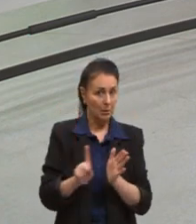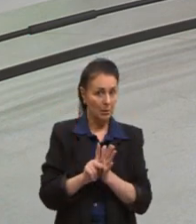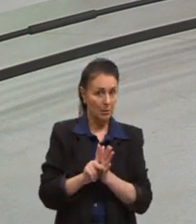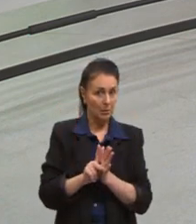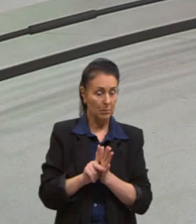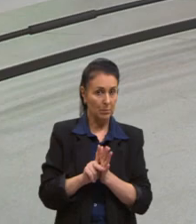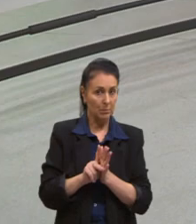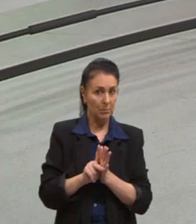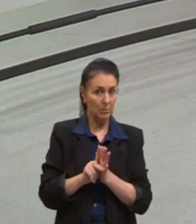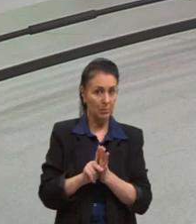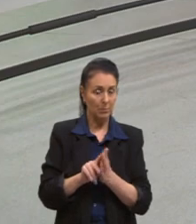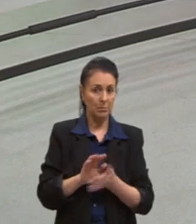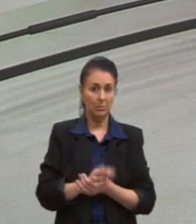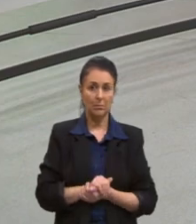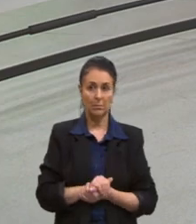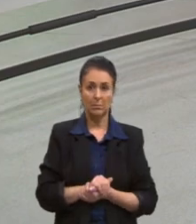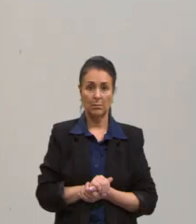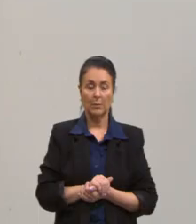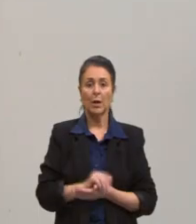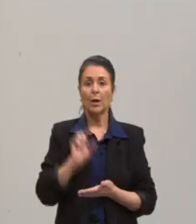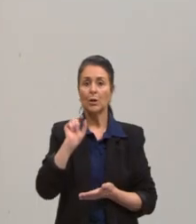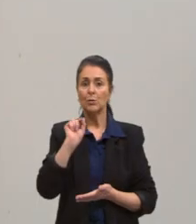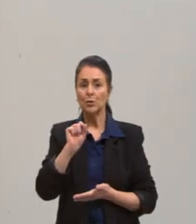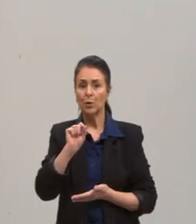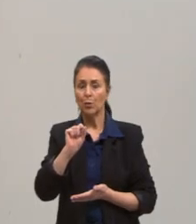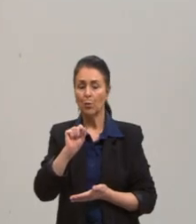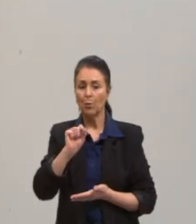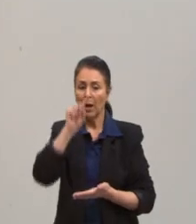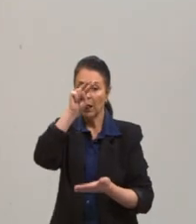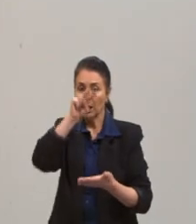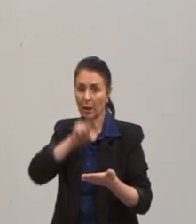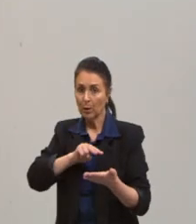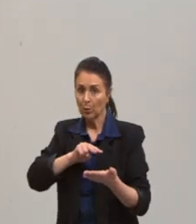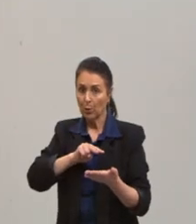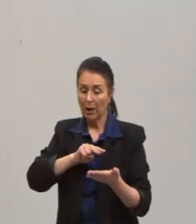the Skin I'm in